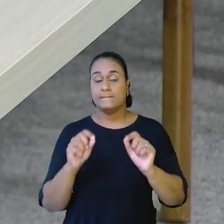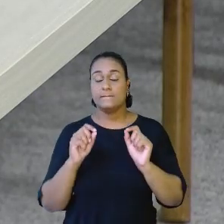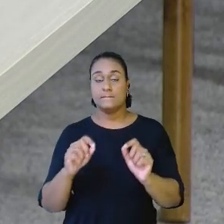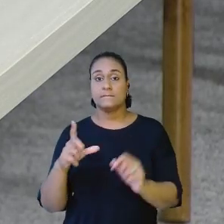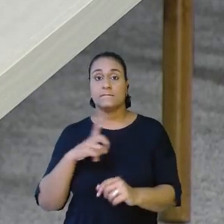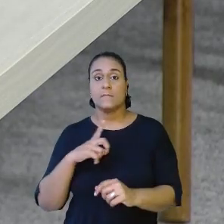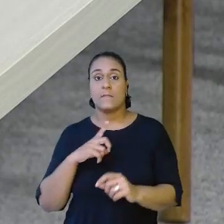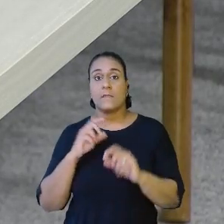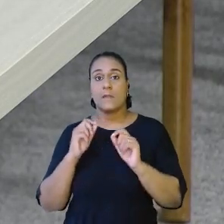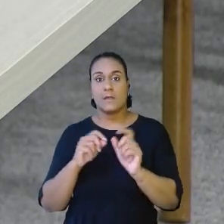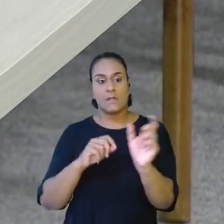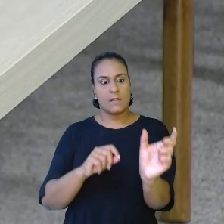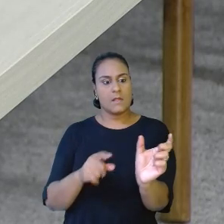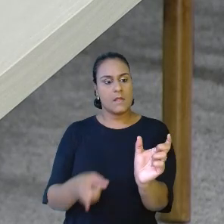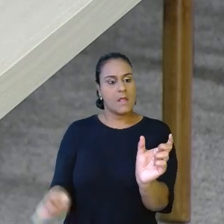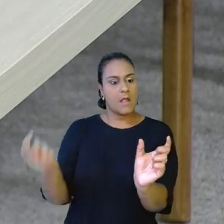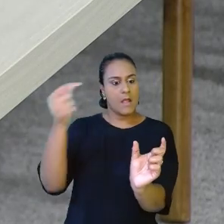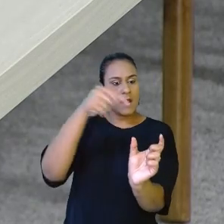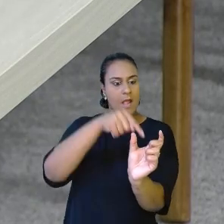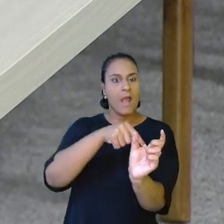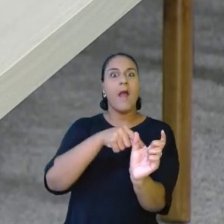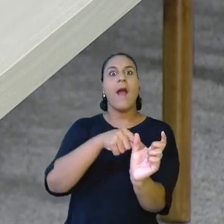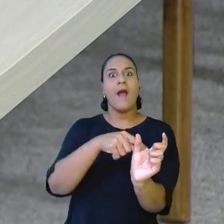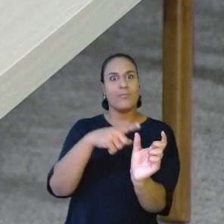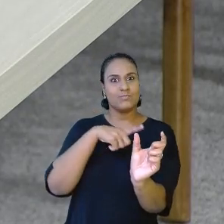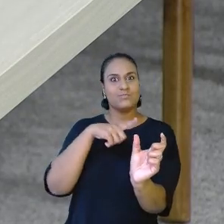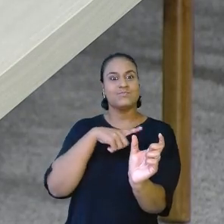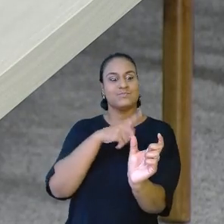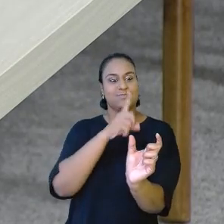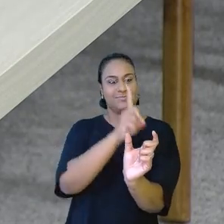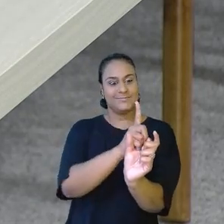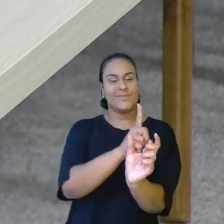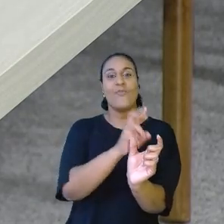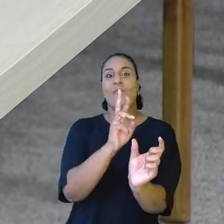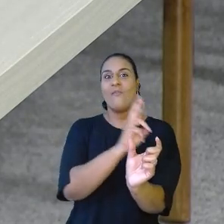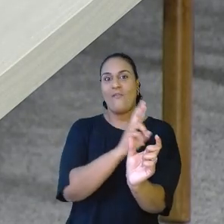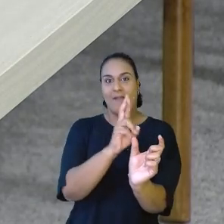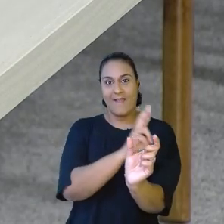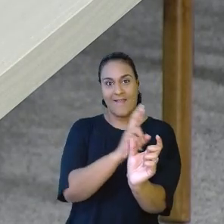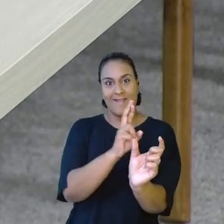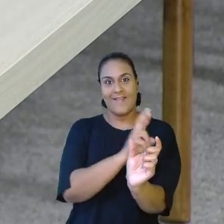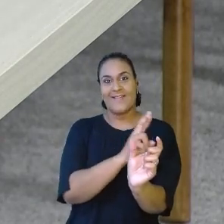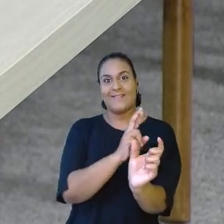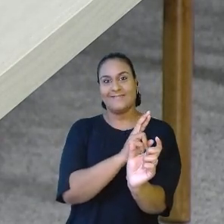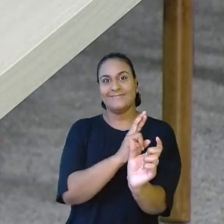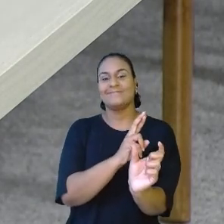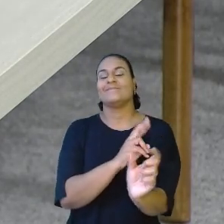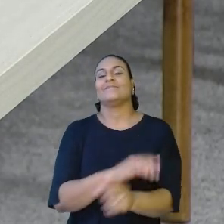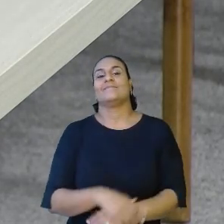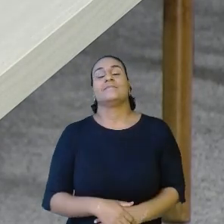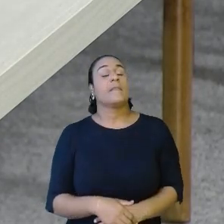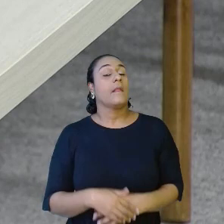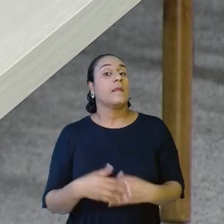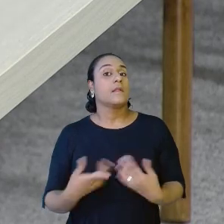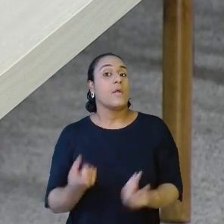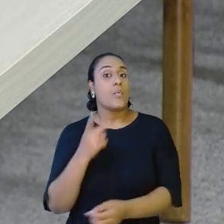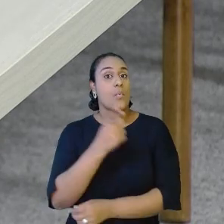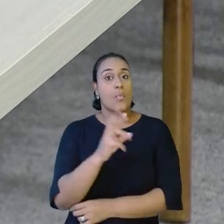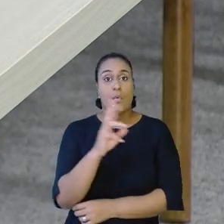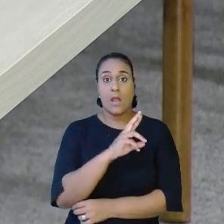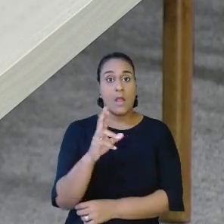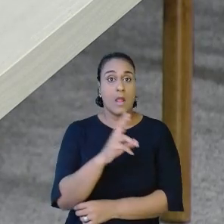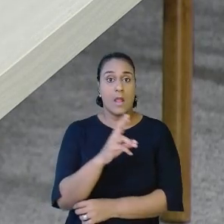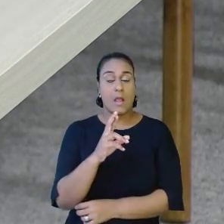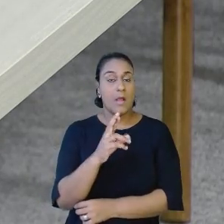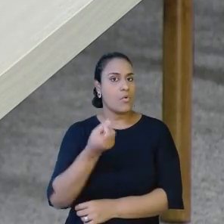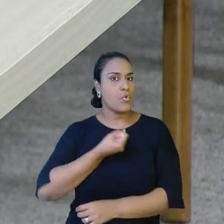parte inteira. Olha só o inteiro, R$1. Isso mesmo. Como R$1 já é a